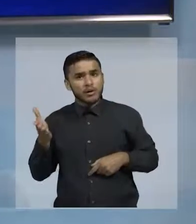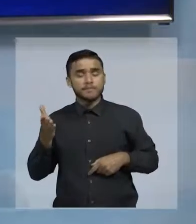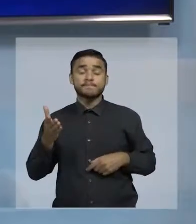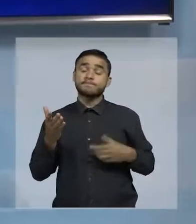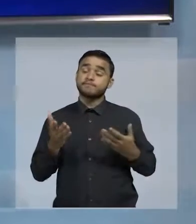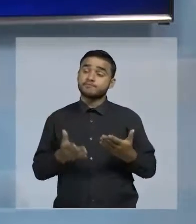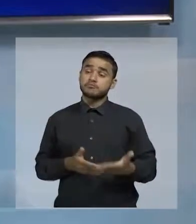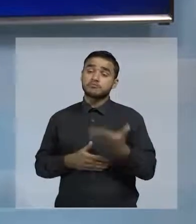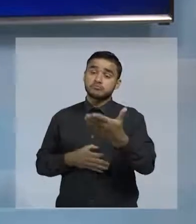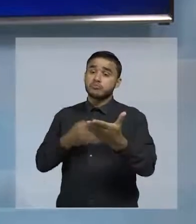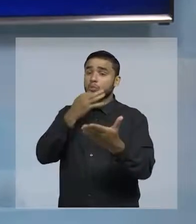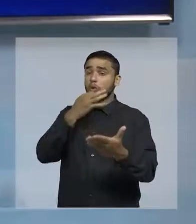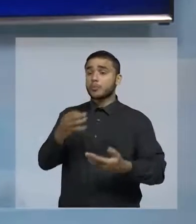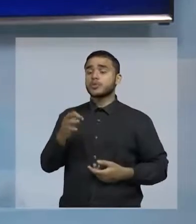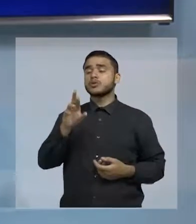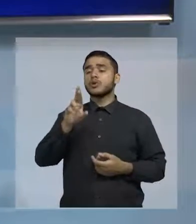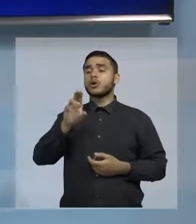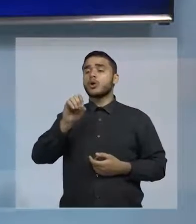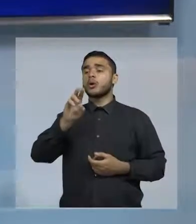Roberto, o que é isto?